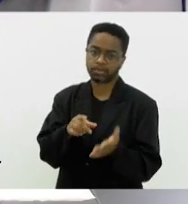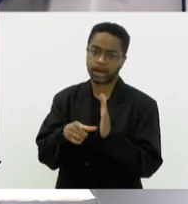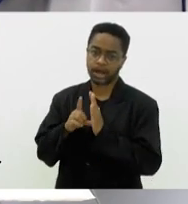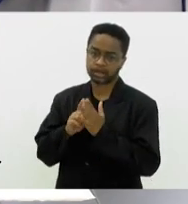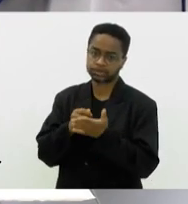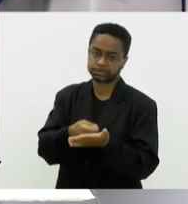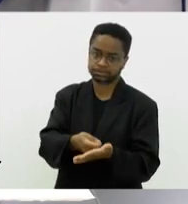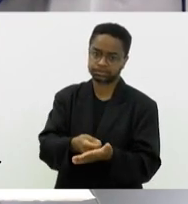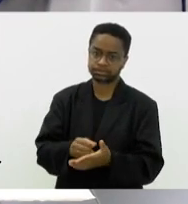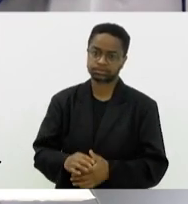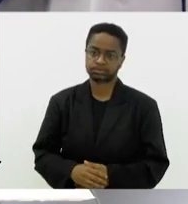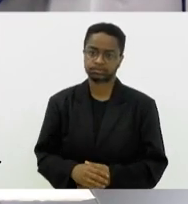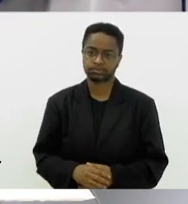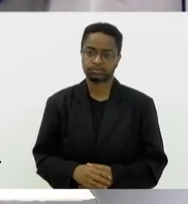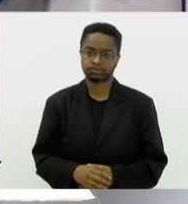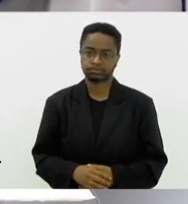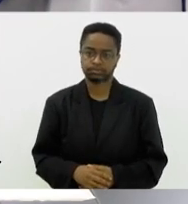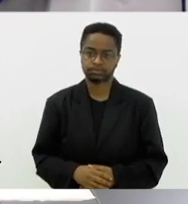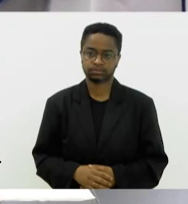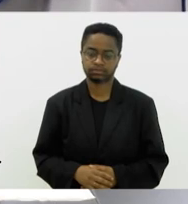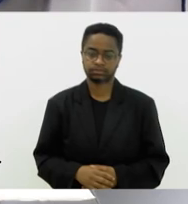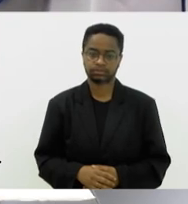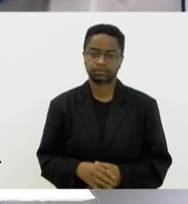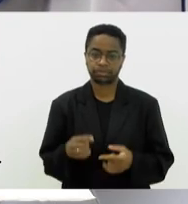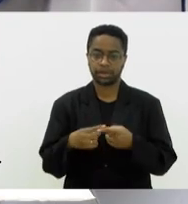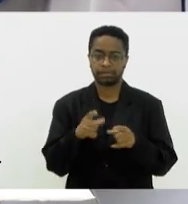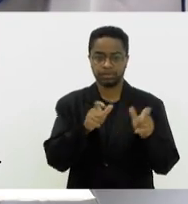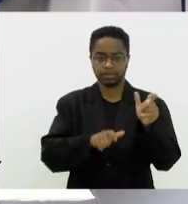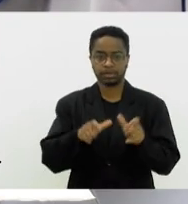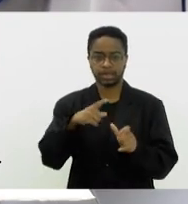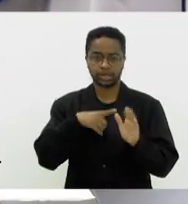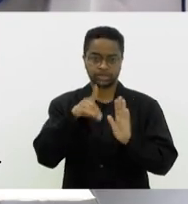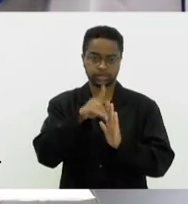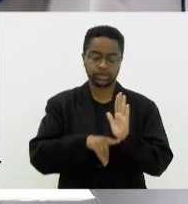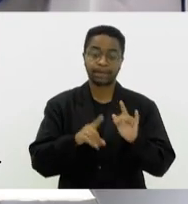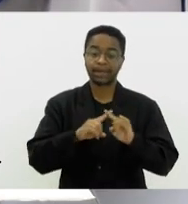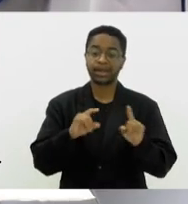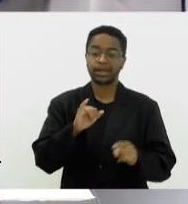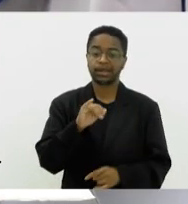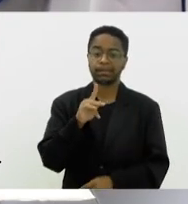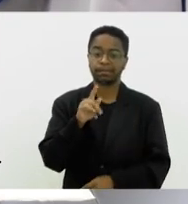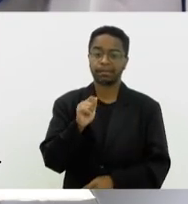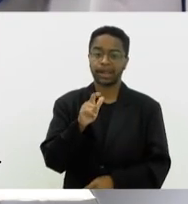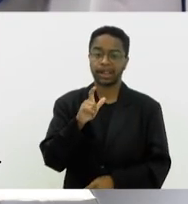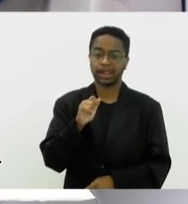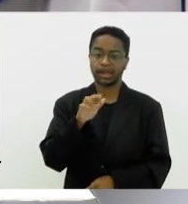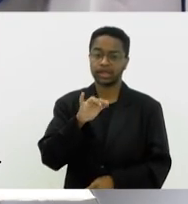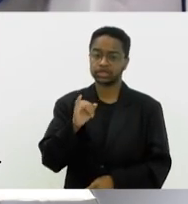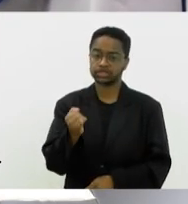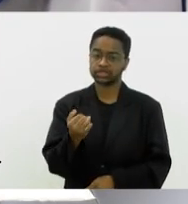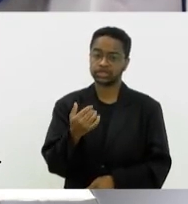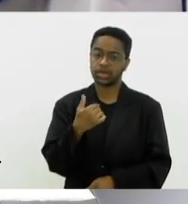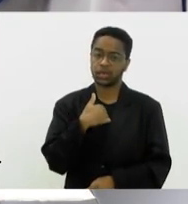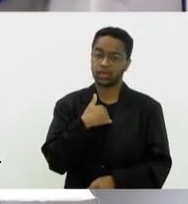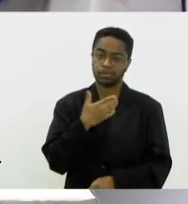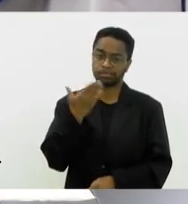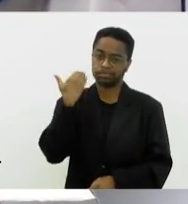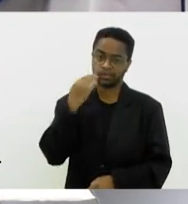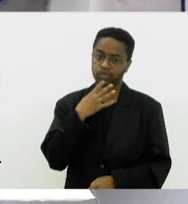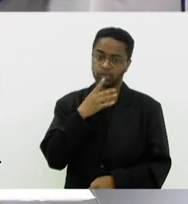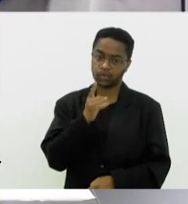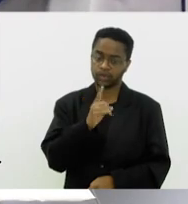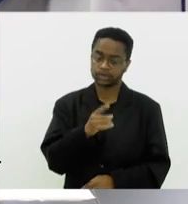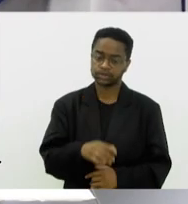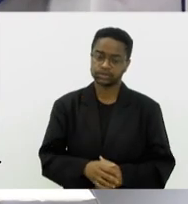financeira. Sim. É título de adiantamento não, Ipalerge, do que o servidor tem direito. O Ipalerge eu, faz eu, isso. Nem no Ipalerge, eu confesso a você, é que eu conhecia que o Ipalerge...